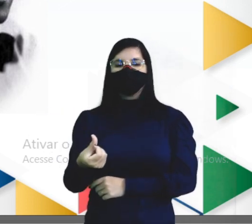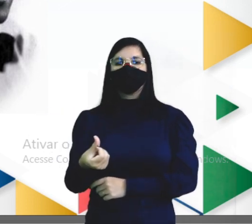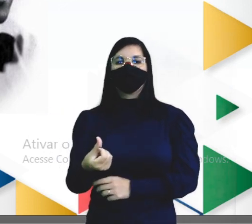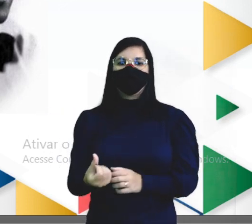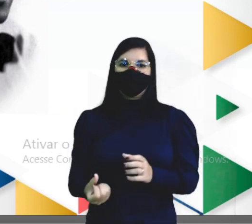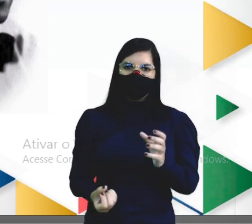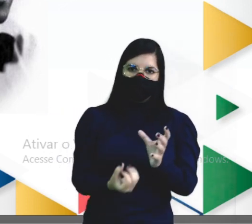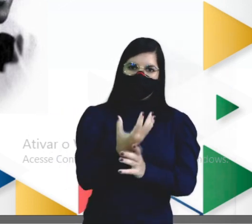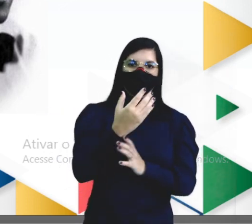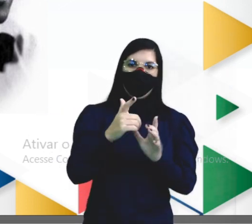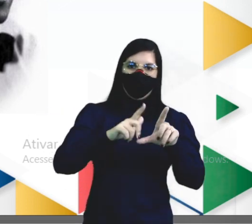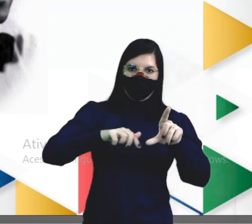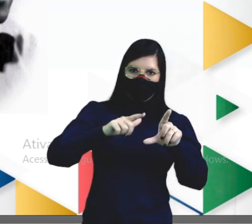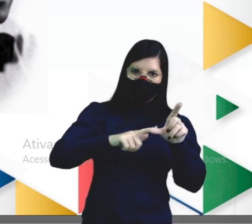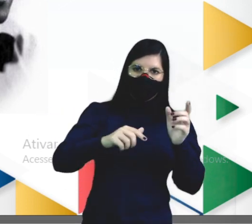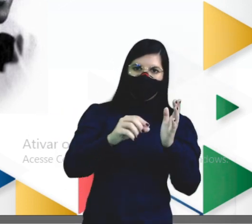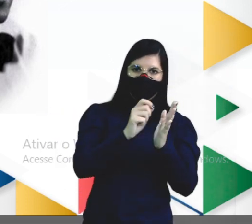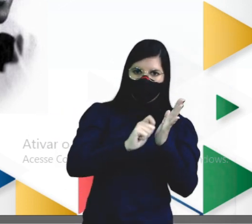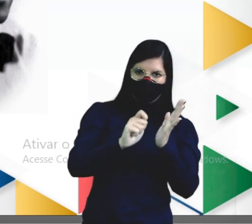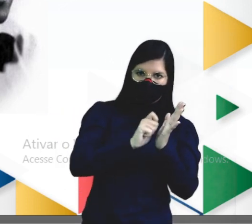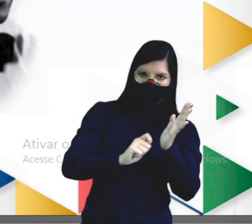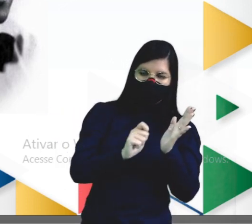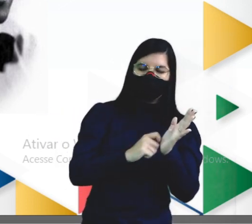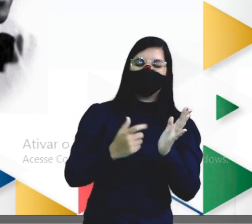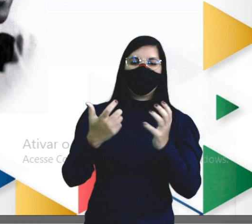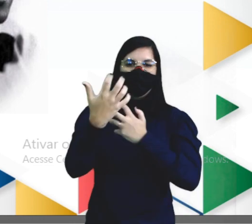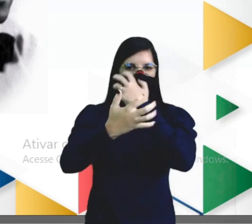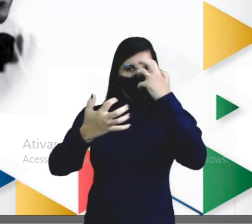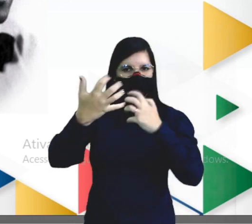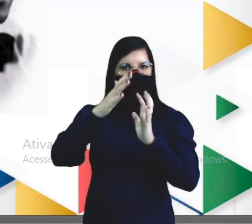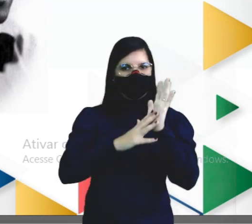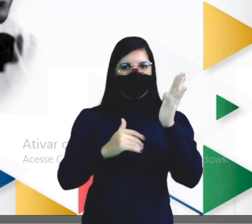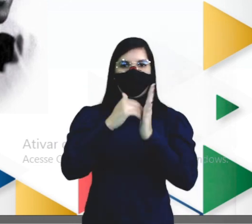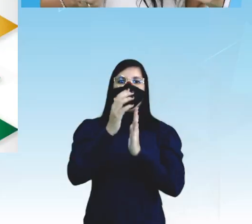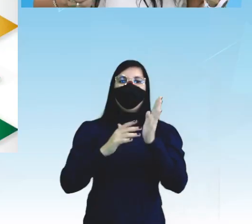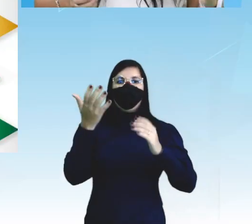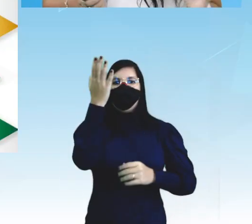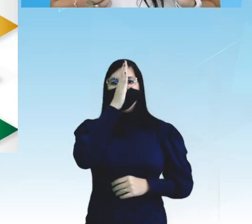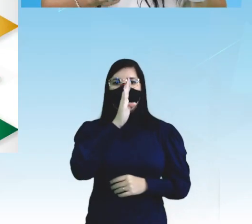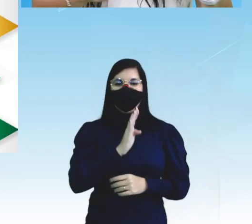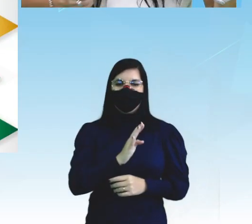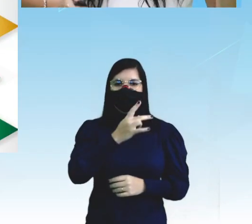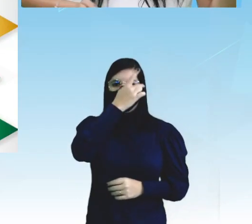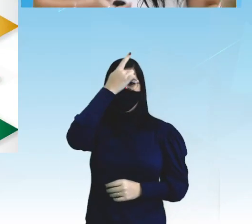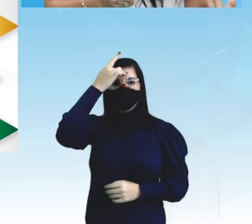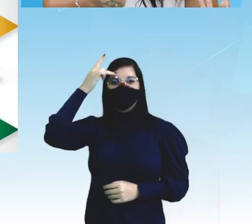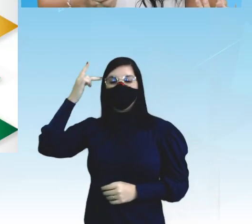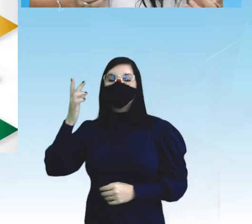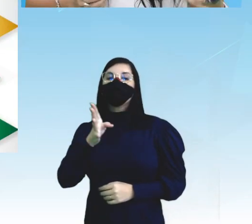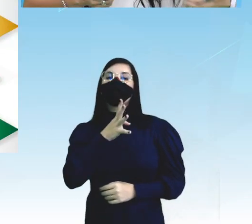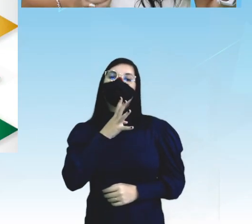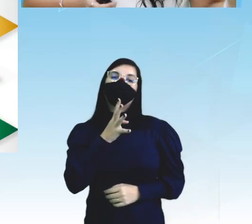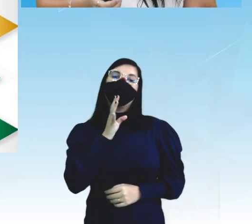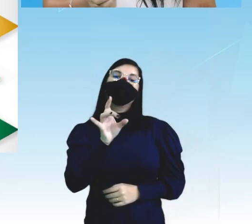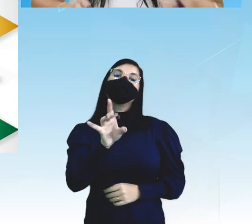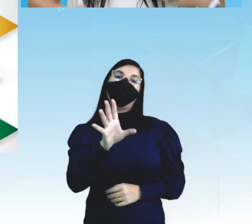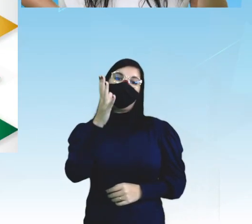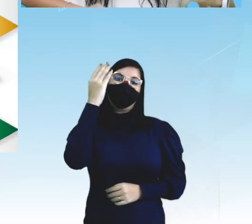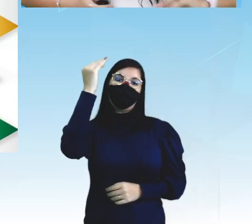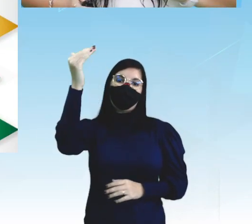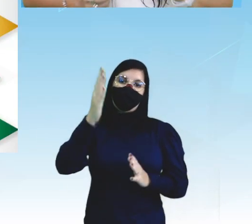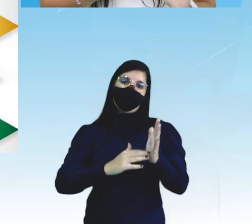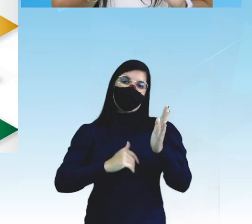compositor, cantor e pintor brasileiro. Muitas pessoas acabam conhecendo muito Heitor o lado da arte, da pintura, né? Que